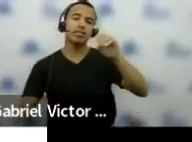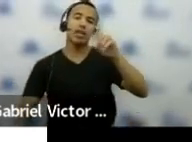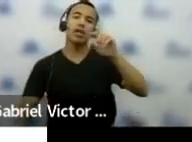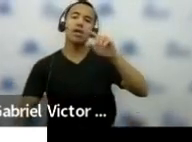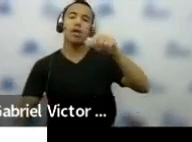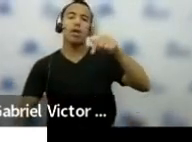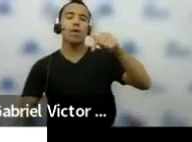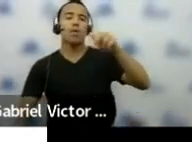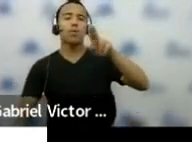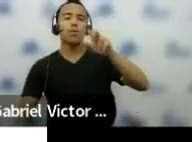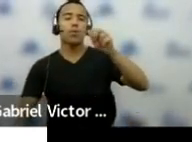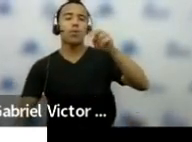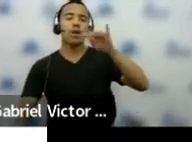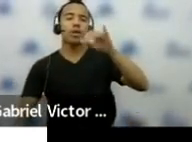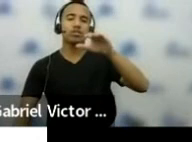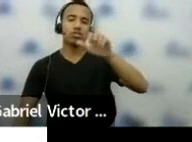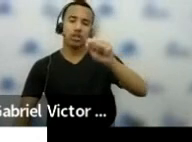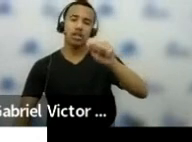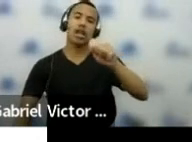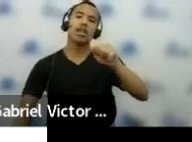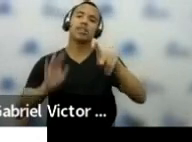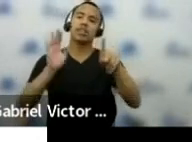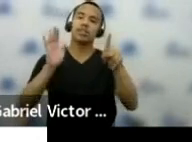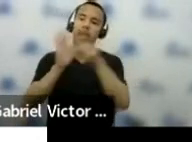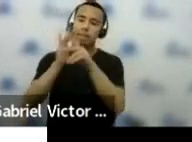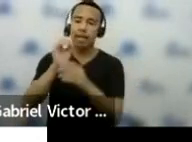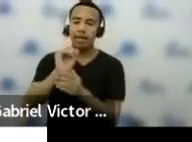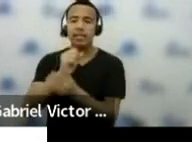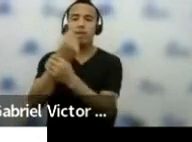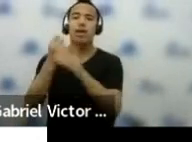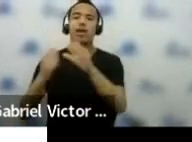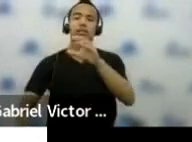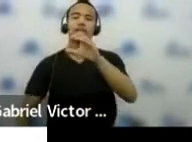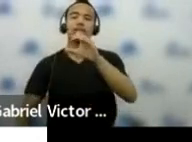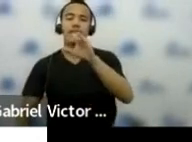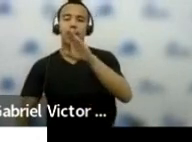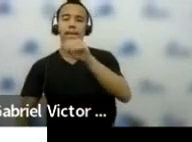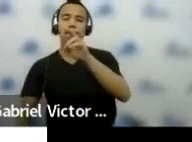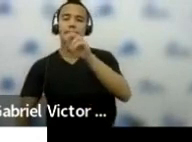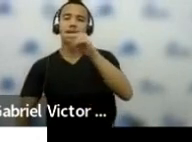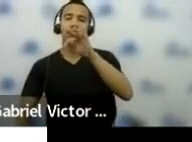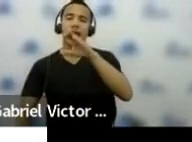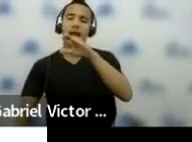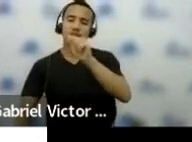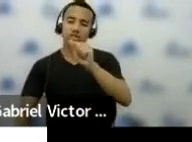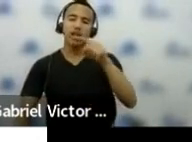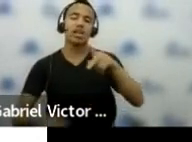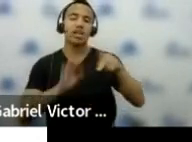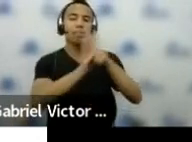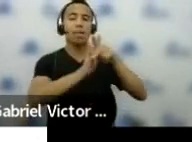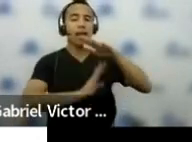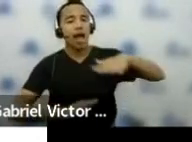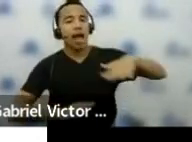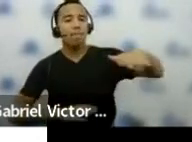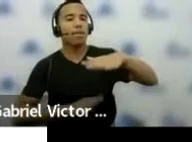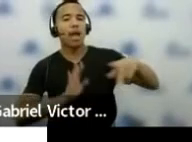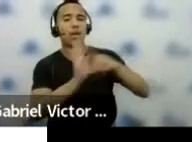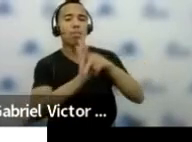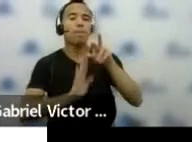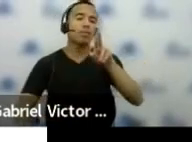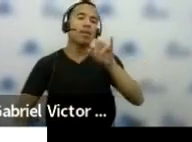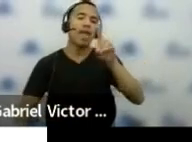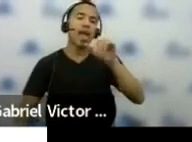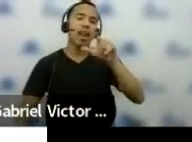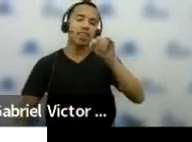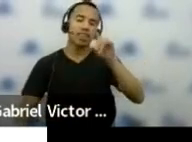de ambientes de realidade virtual. Tem um outro, eu mencionei que são 9, aqui tem 8, o outro é de terapias avançadas, eu não trouxe aqui